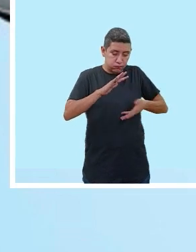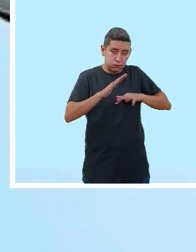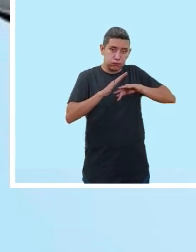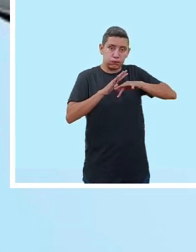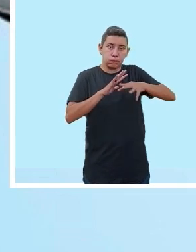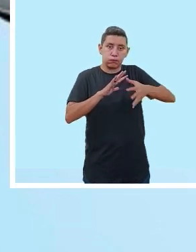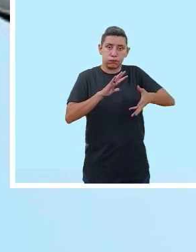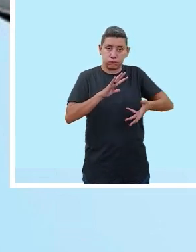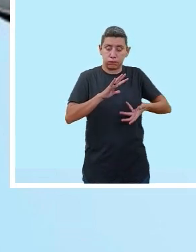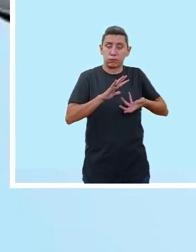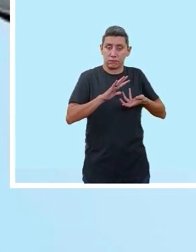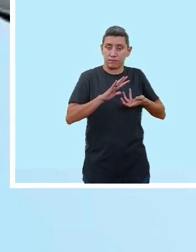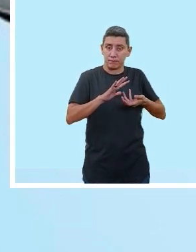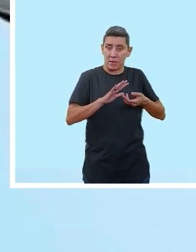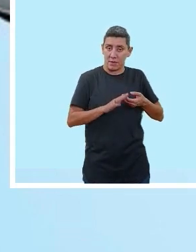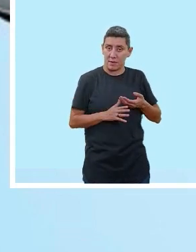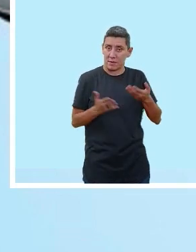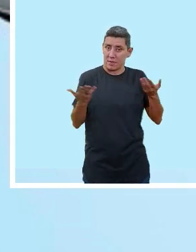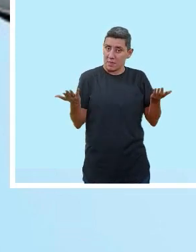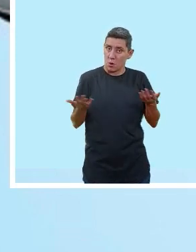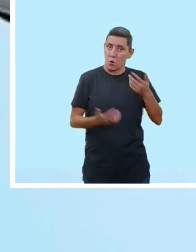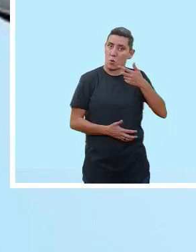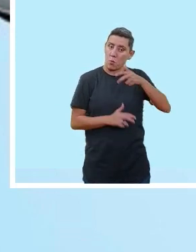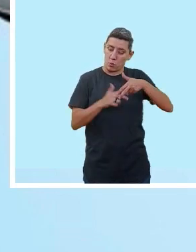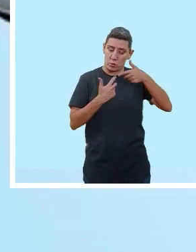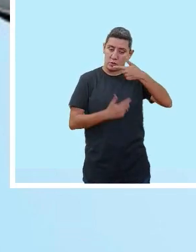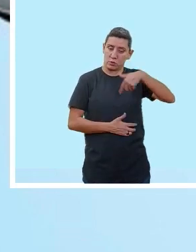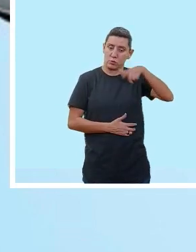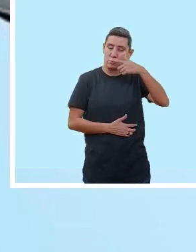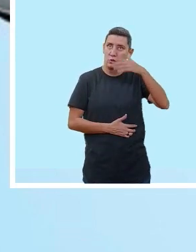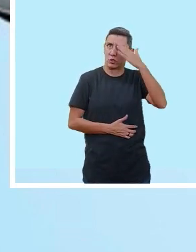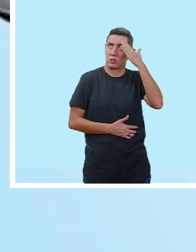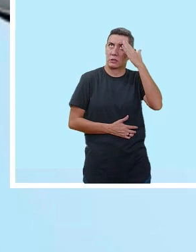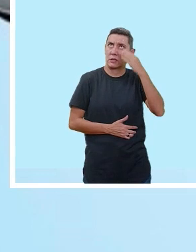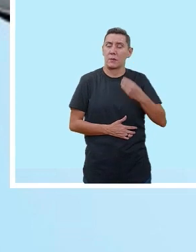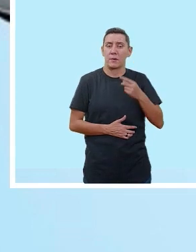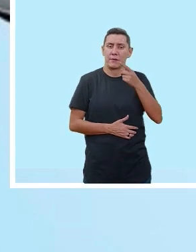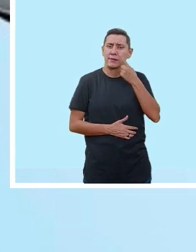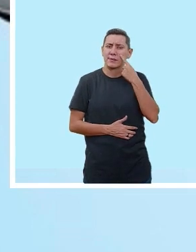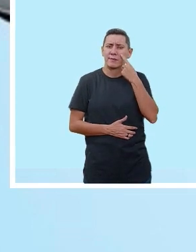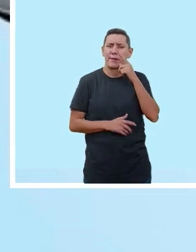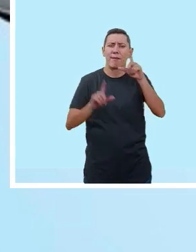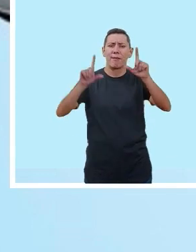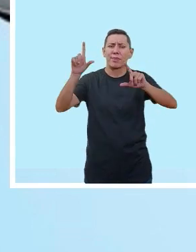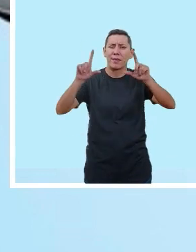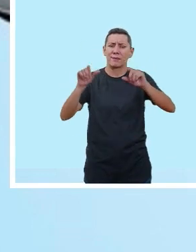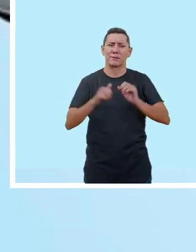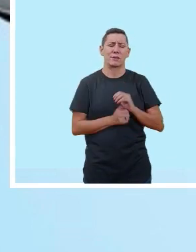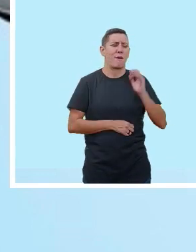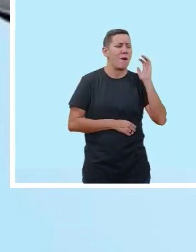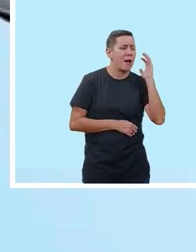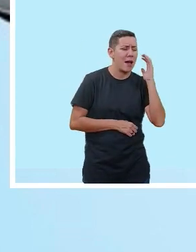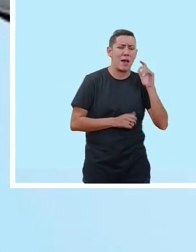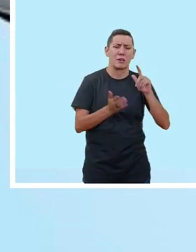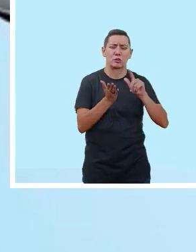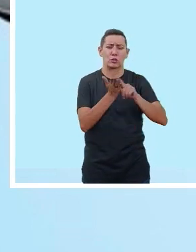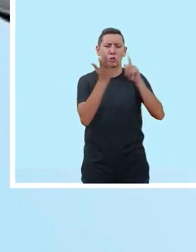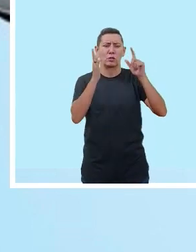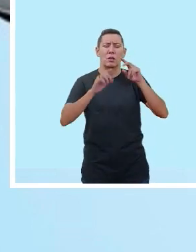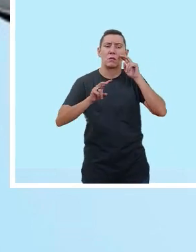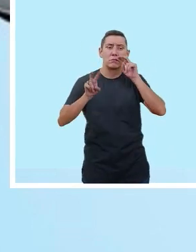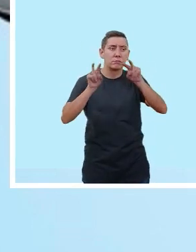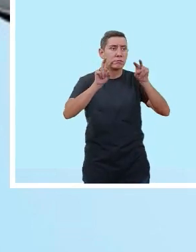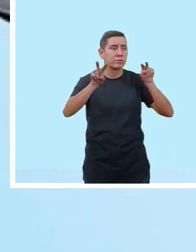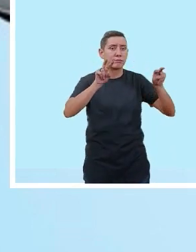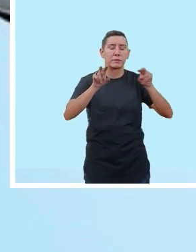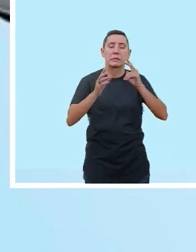ele está presente na nossa vida, né? Então, é muito fácil, você liga a televisão, você coloca o seu rádio, você vai ver uma série de